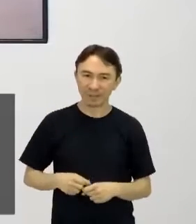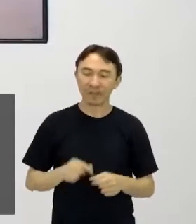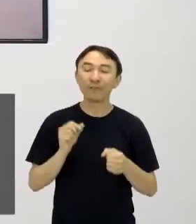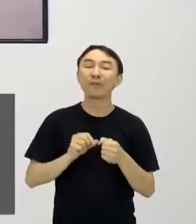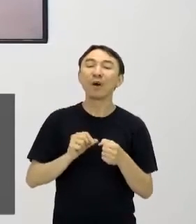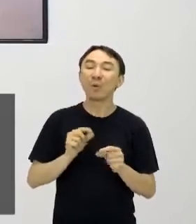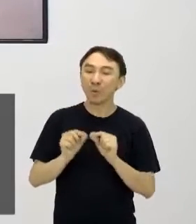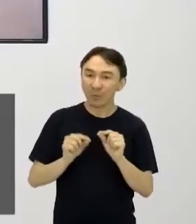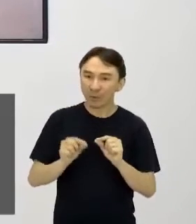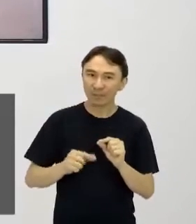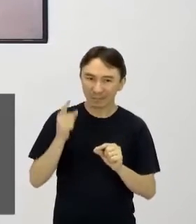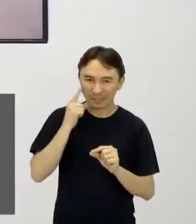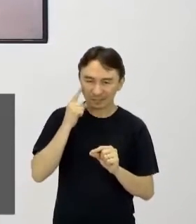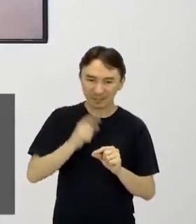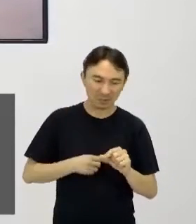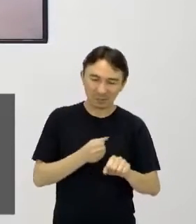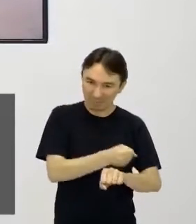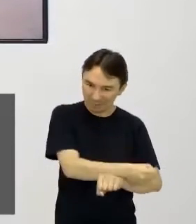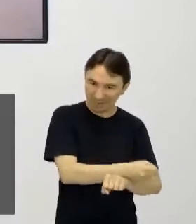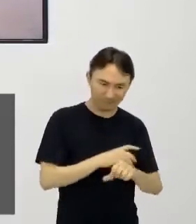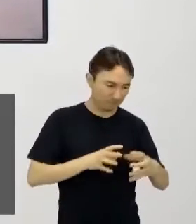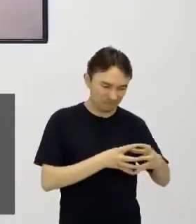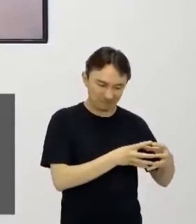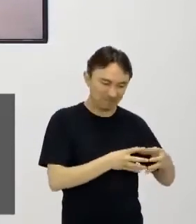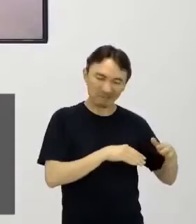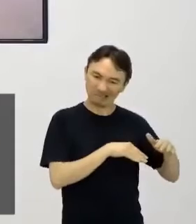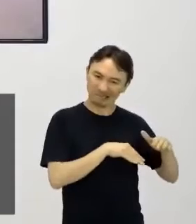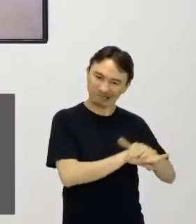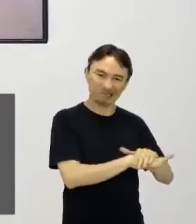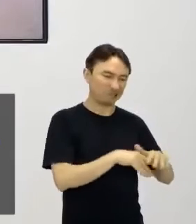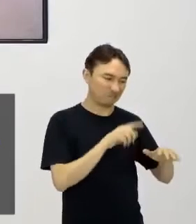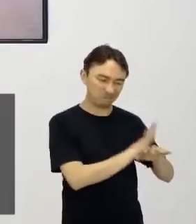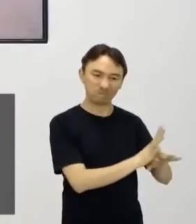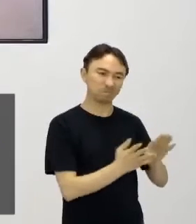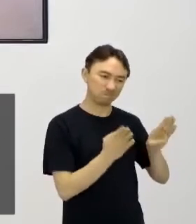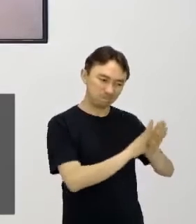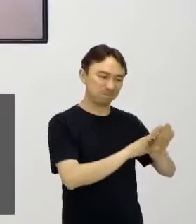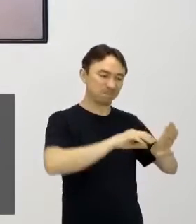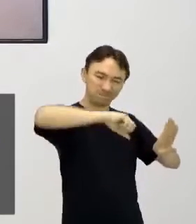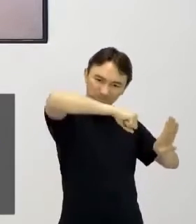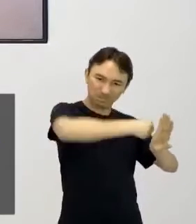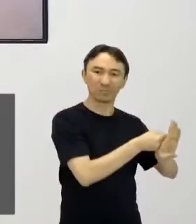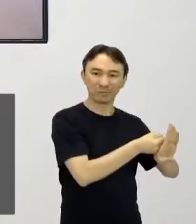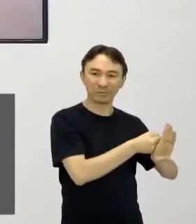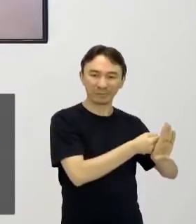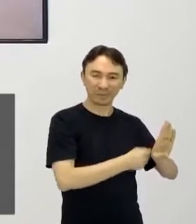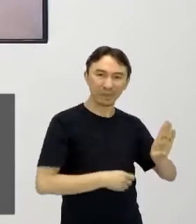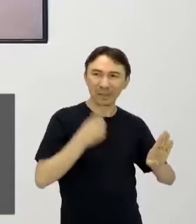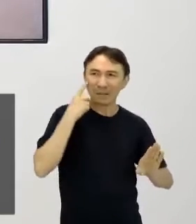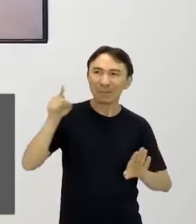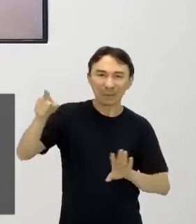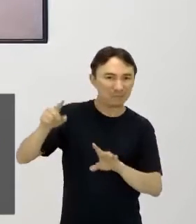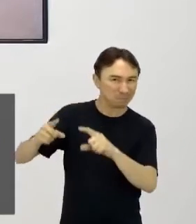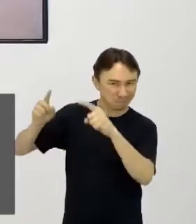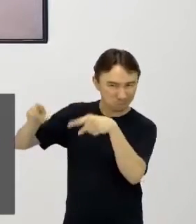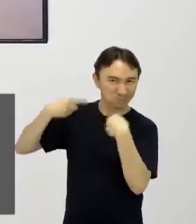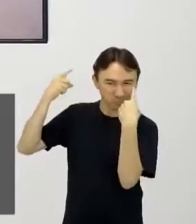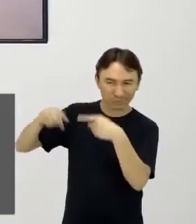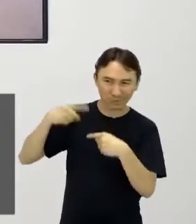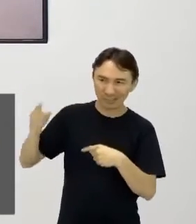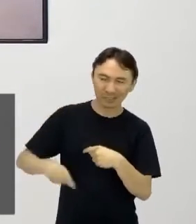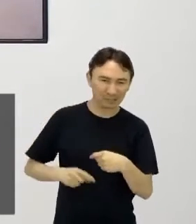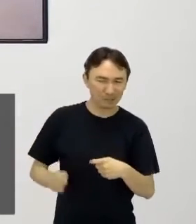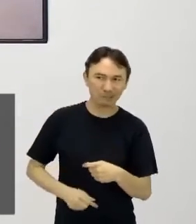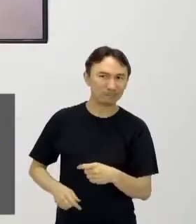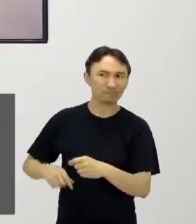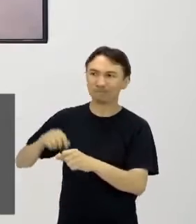seus escravizados na senzala, e aí ele consegue conter aquela revolta que acontece em Carrancas.